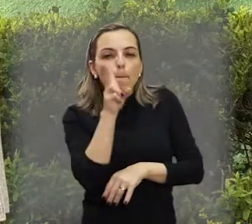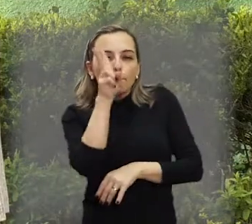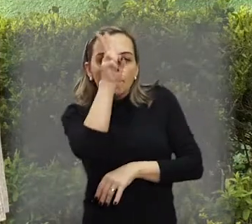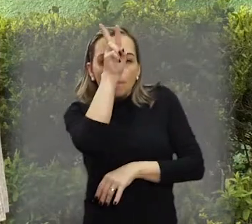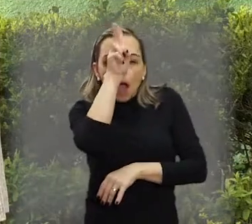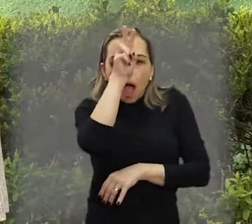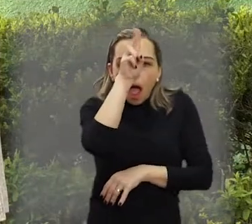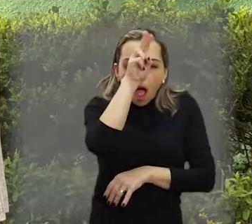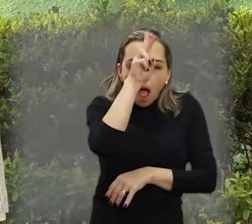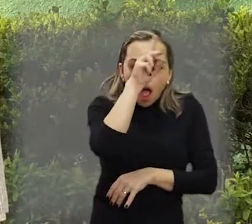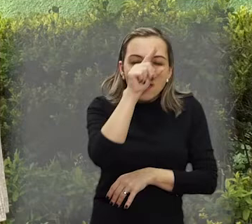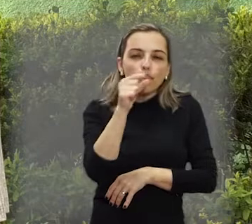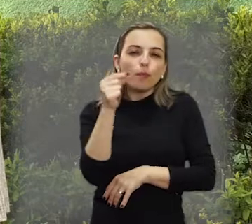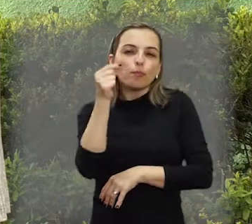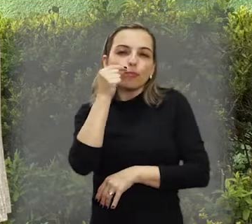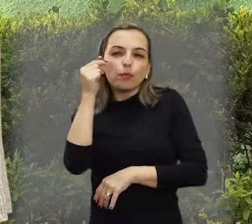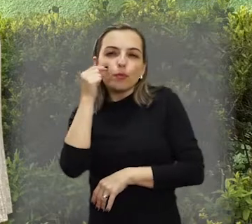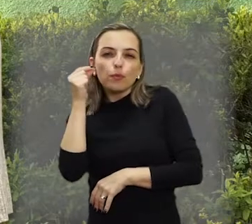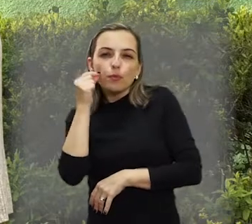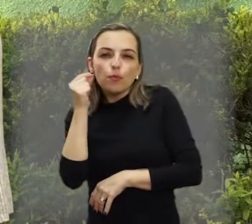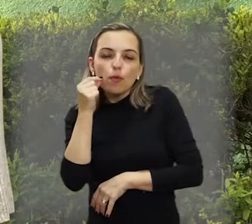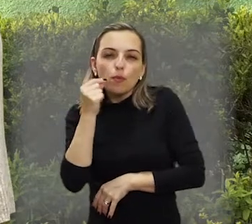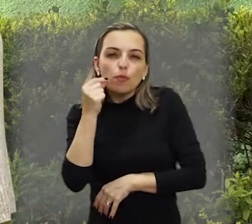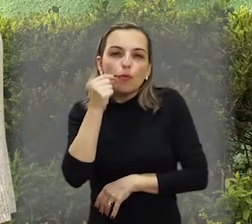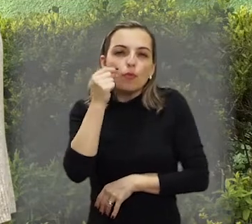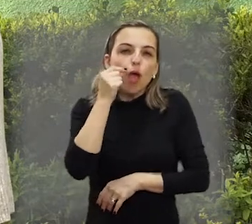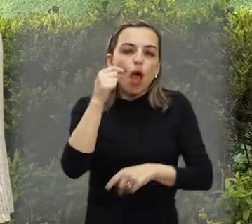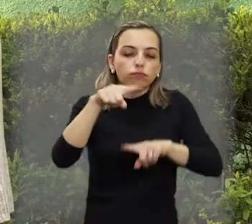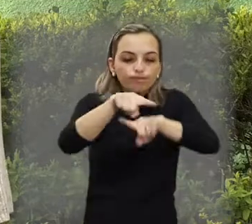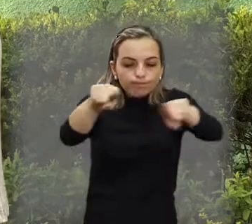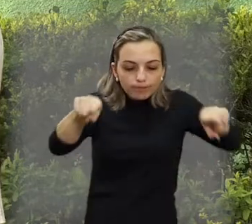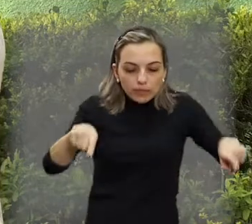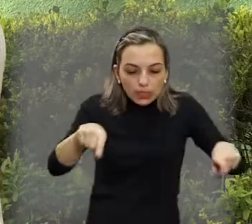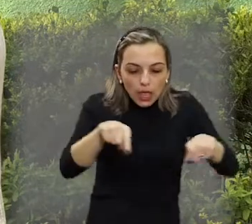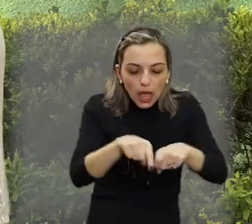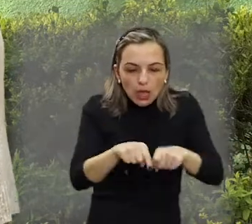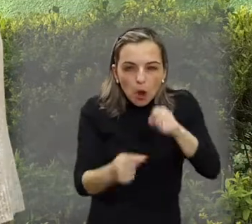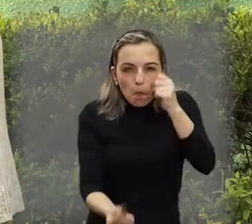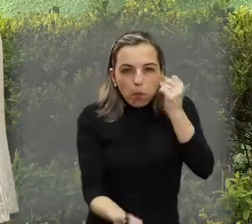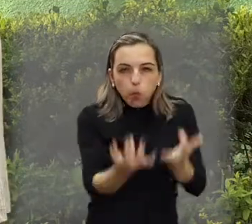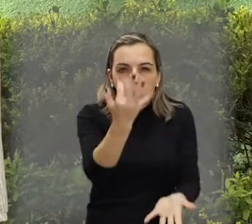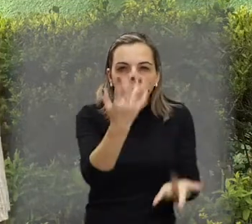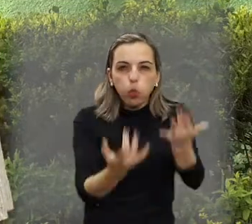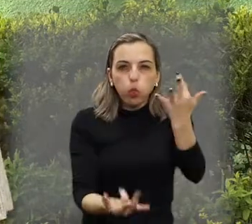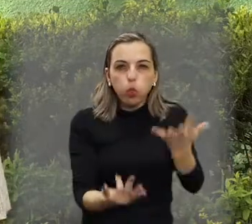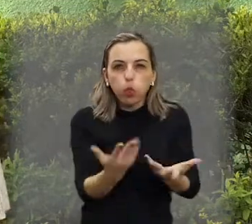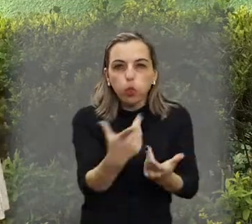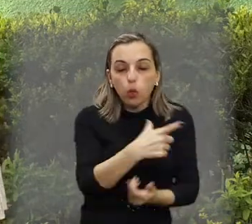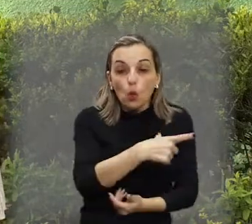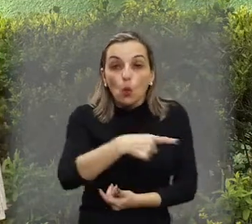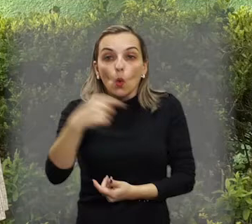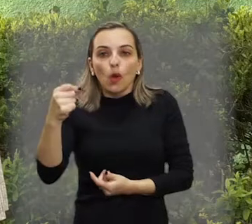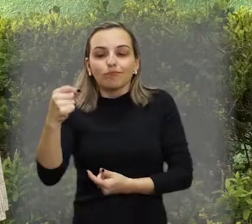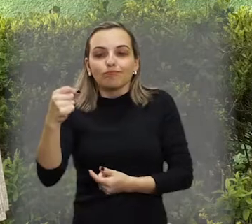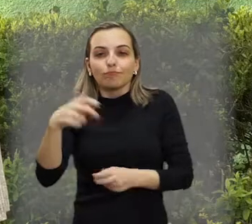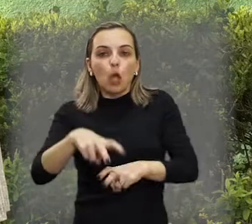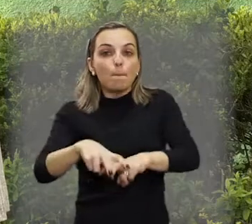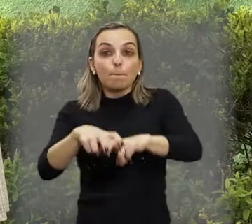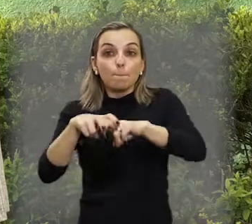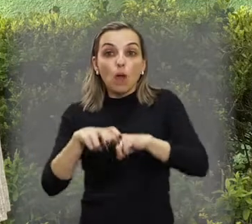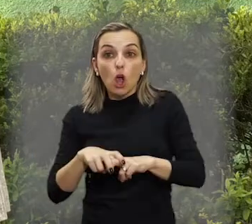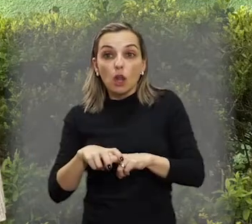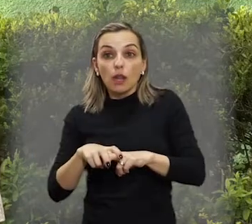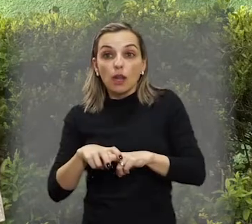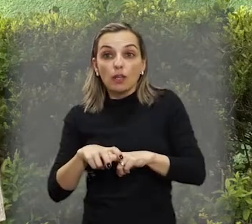muito ocorrente na área urbana, que é a fauna sinantrópica, né? São os animais que a gente causa escorpião, baratas, tem